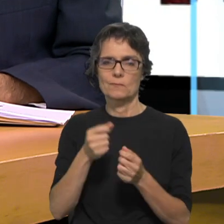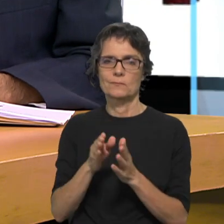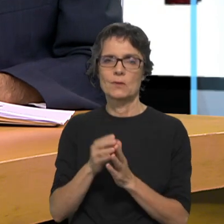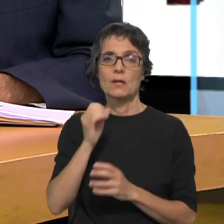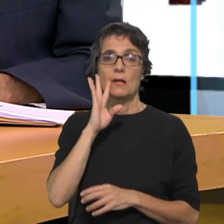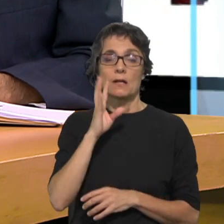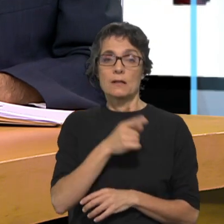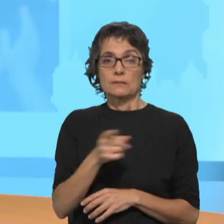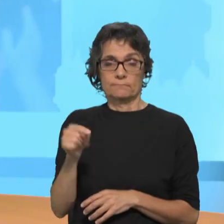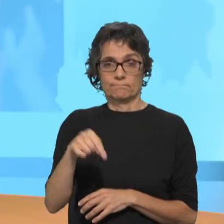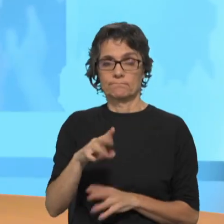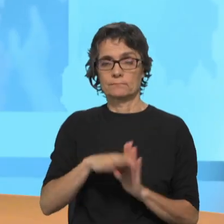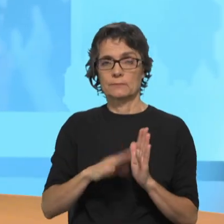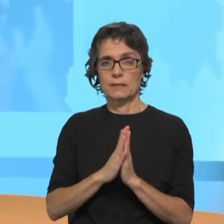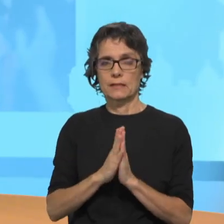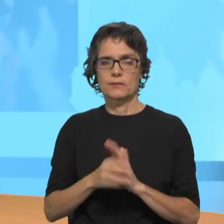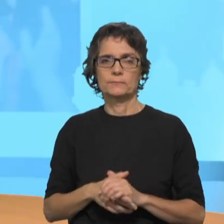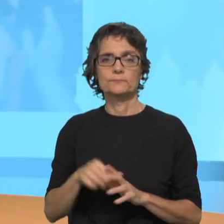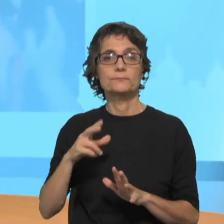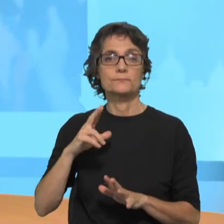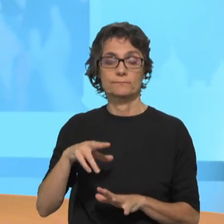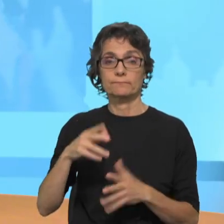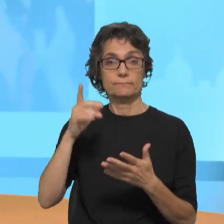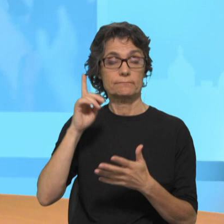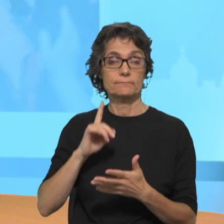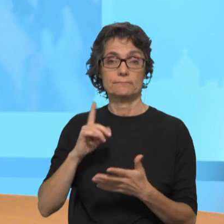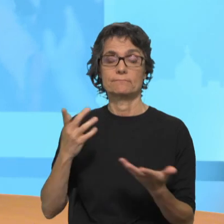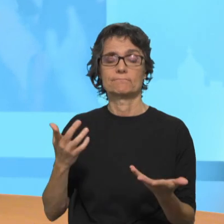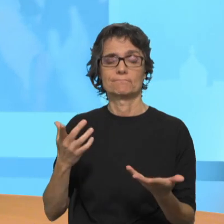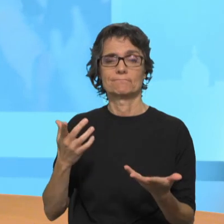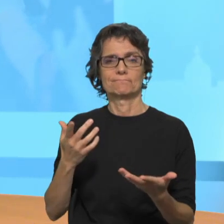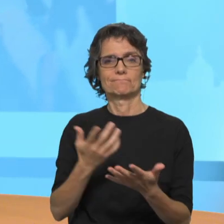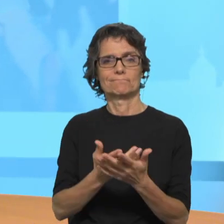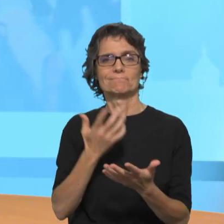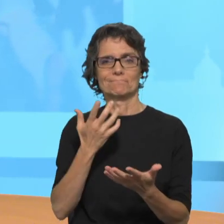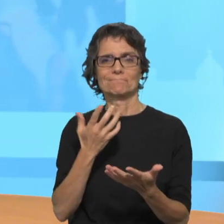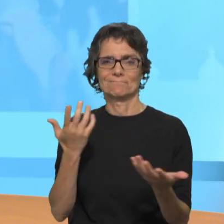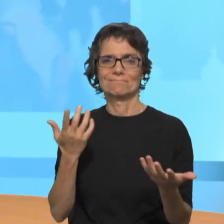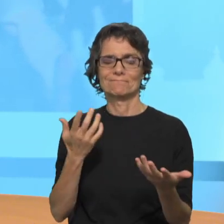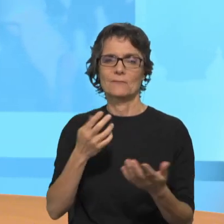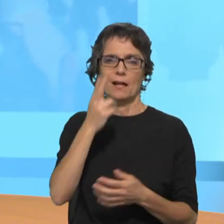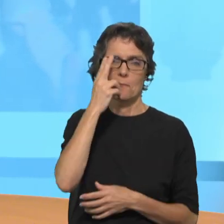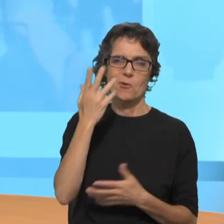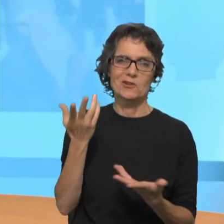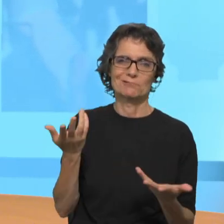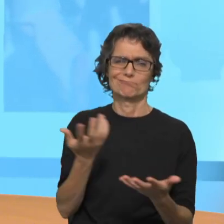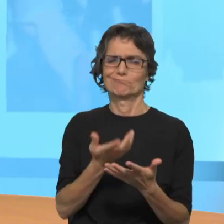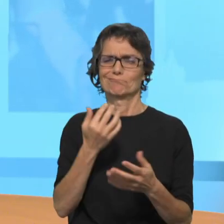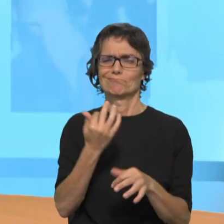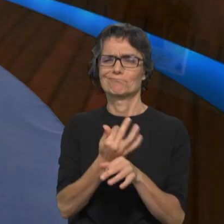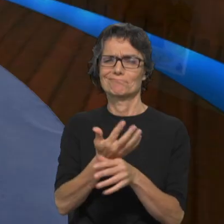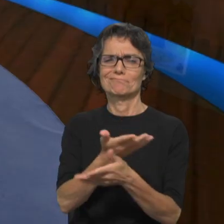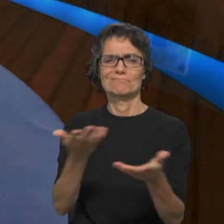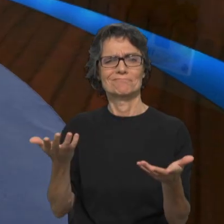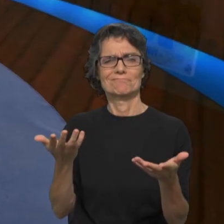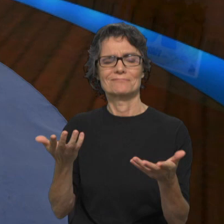Eclésia. Um dia de Portugal, 10 de junho, das comunidades portuguesas, dia de Camões, enfim, são muitos atributos, mas